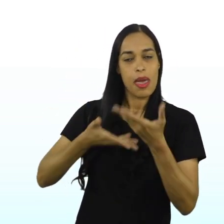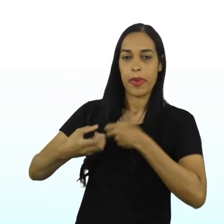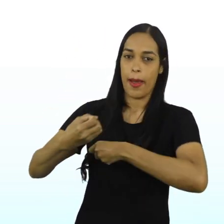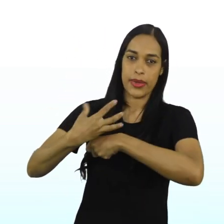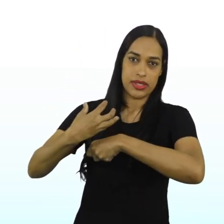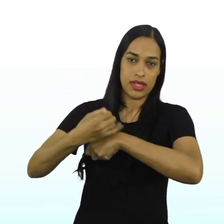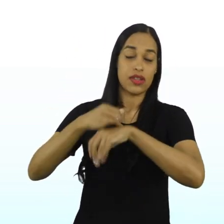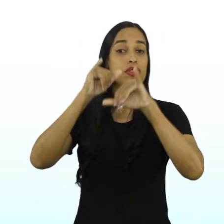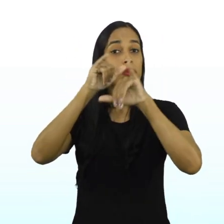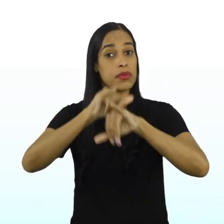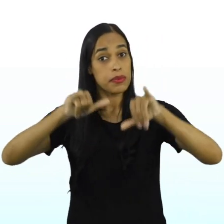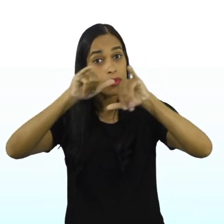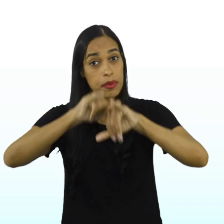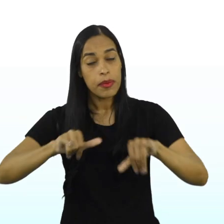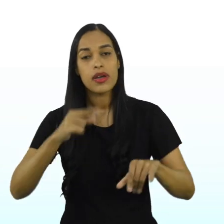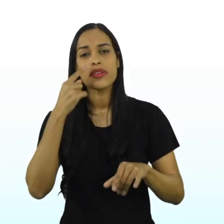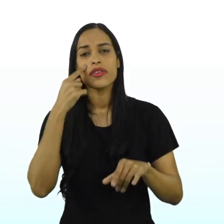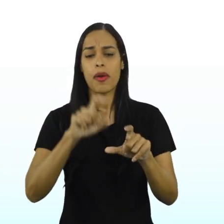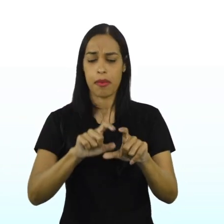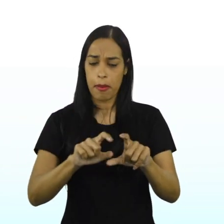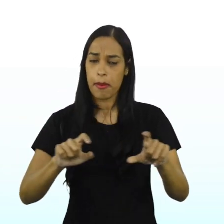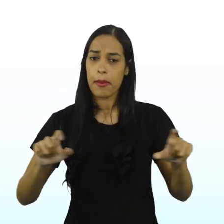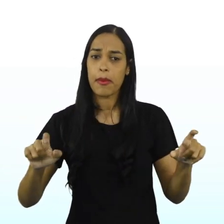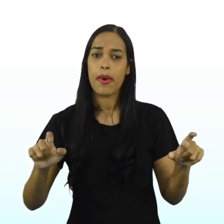Ok? Então, foi uma propaganda. E lá embaixo ele diz o seguinte.